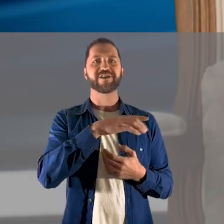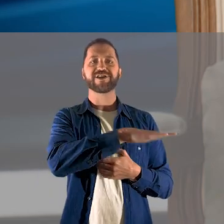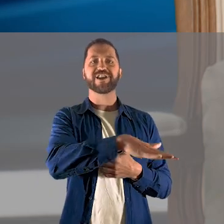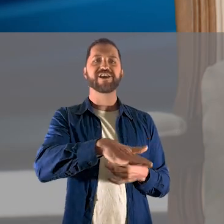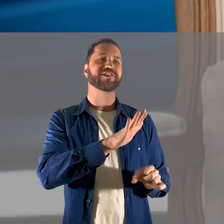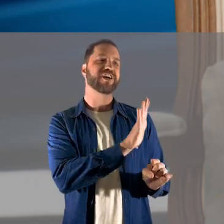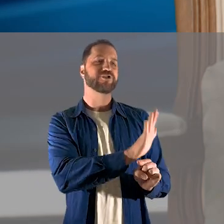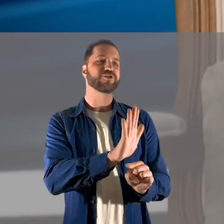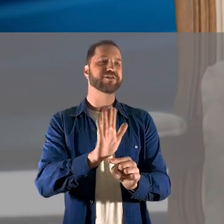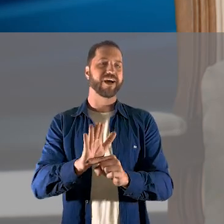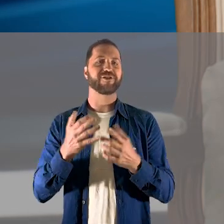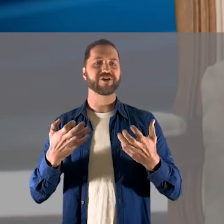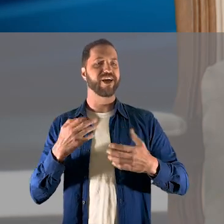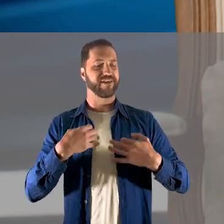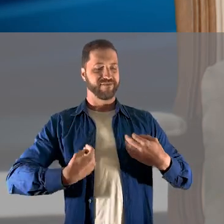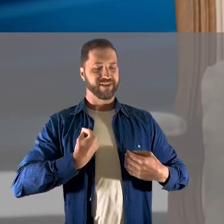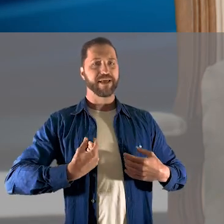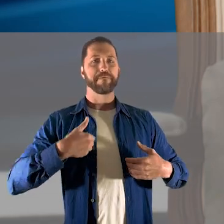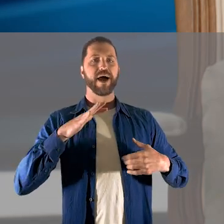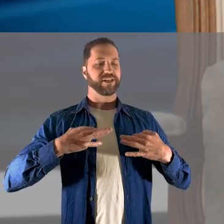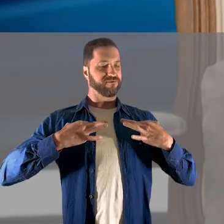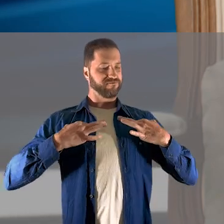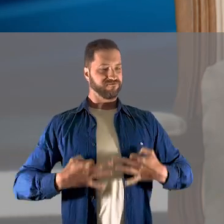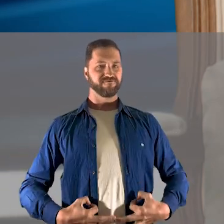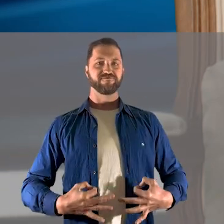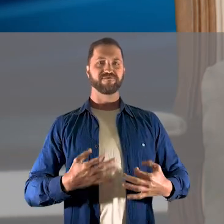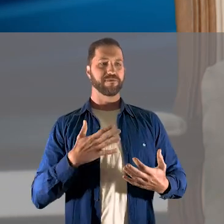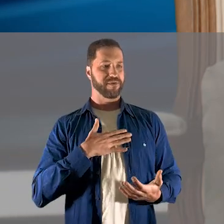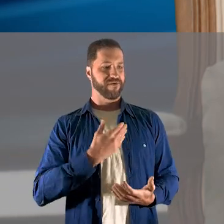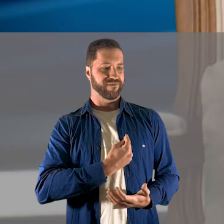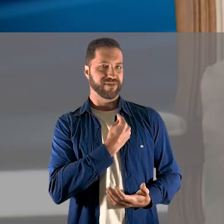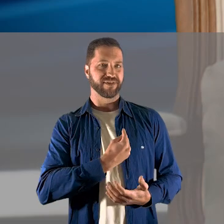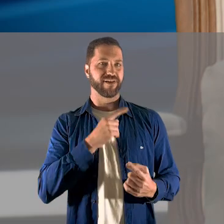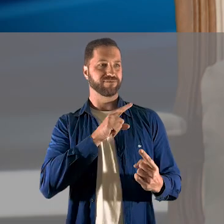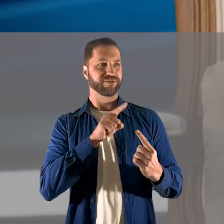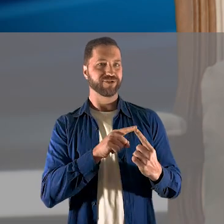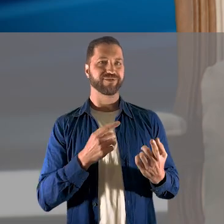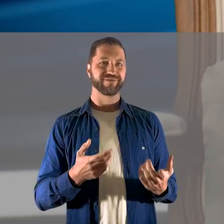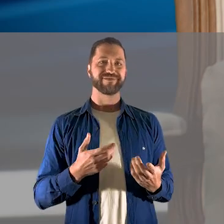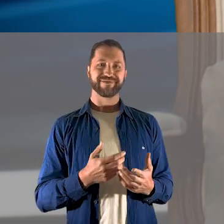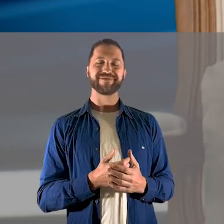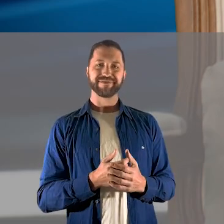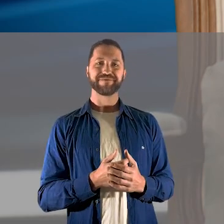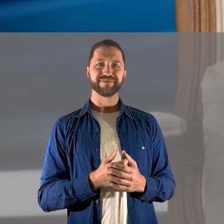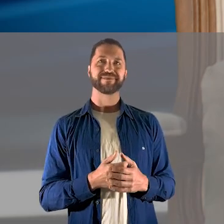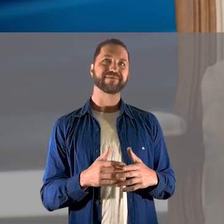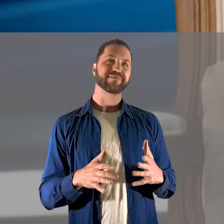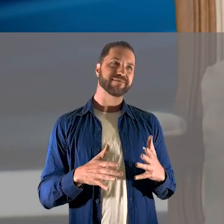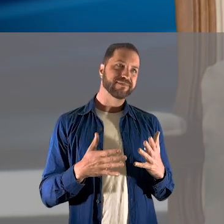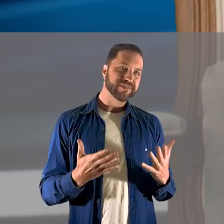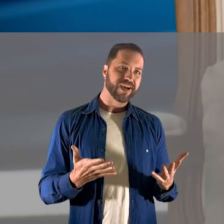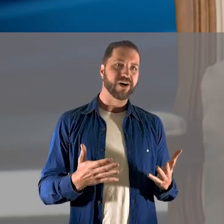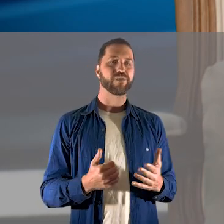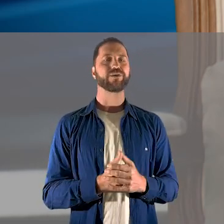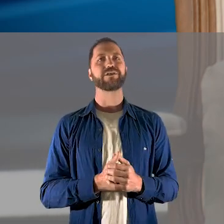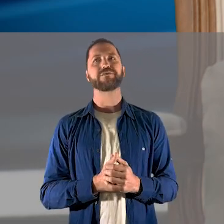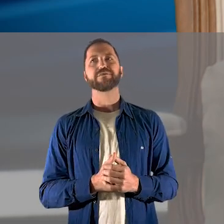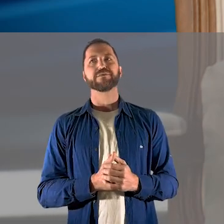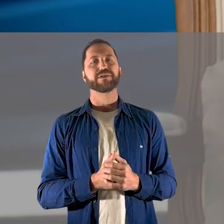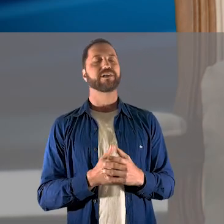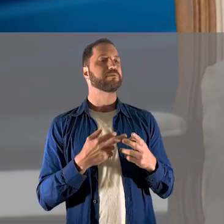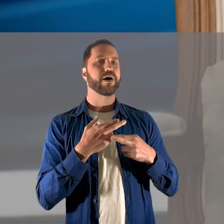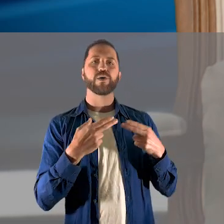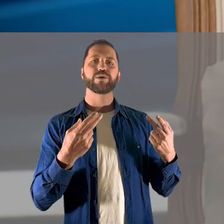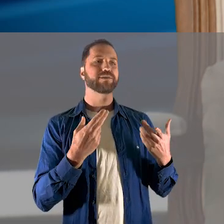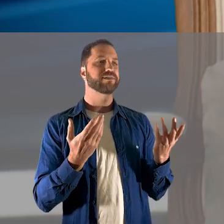e eu quando eu falei não eu quero ajudar as crianças porque eu quero que elas tenham uma vida mais digna Isso faz parte do meu propósito de vida então